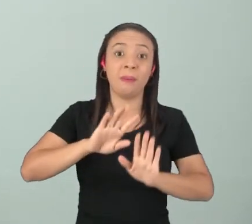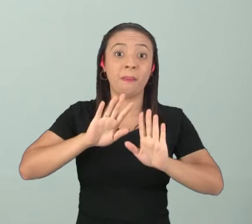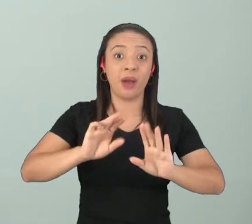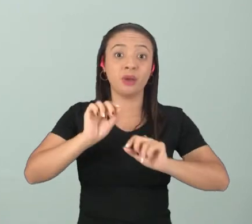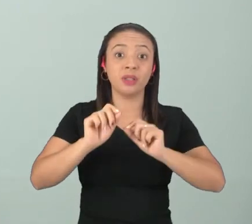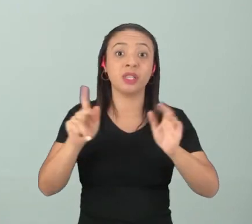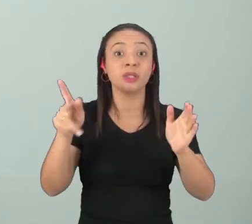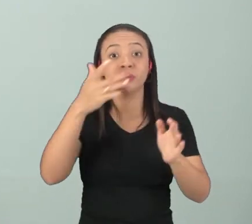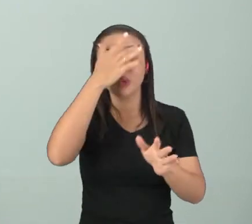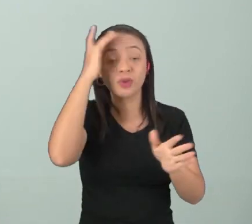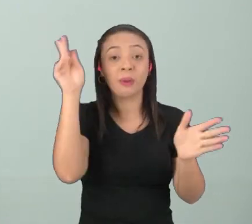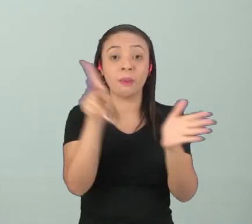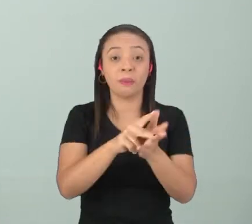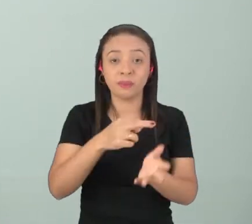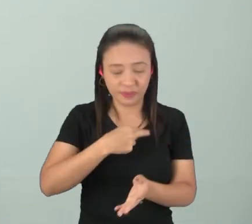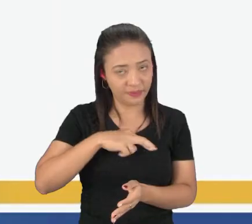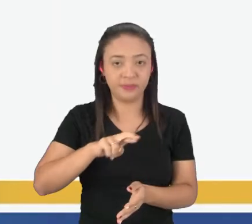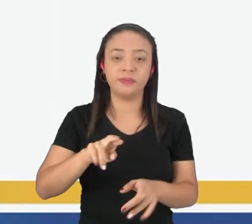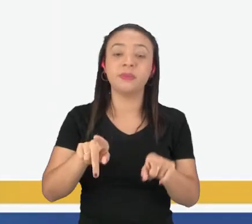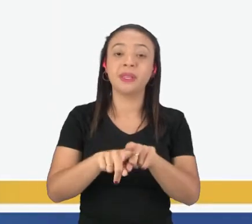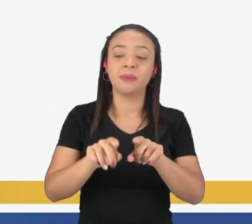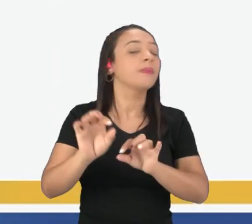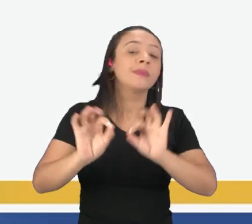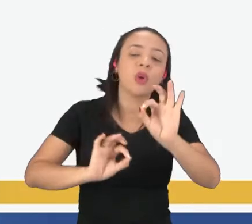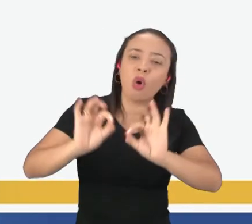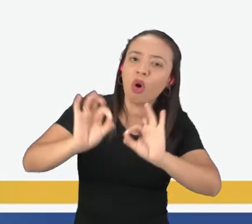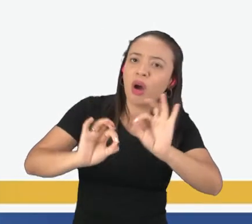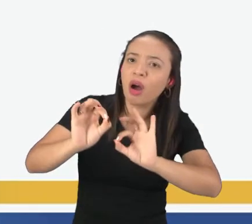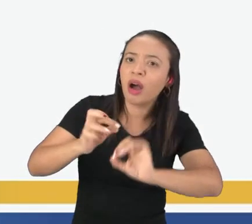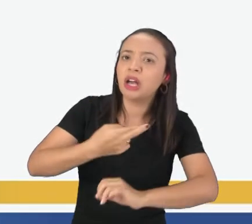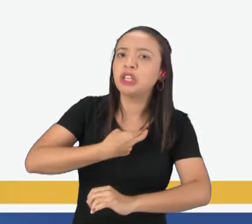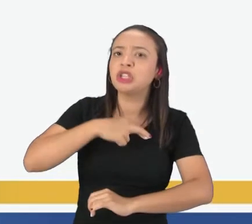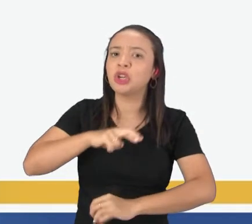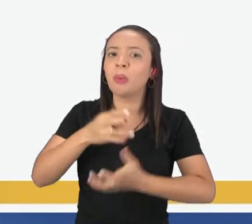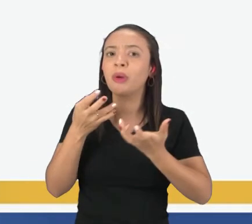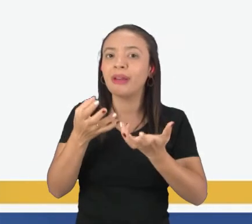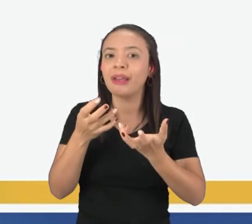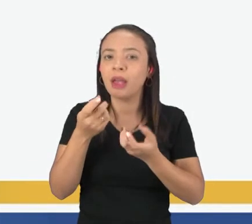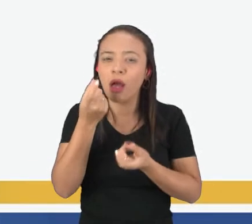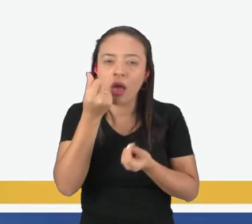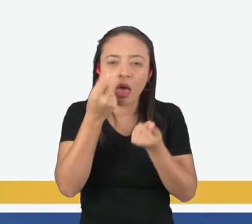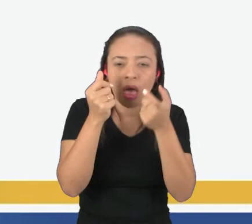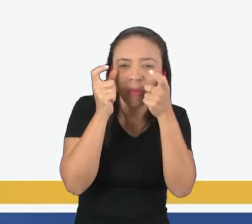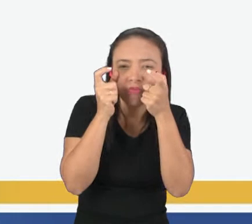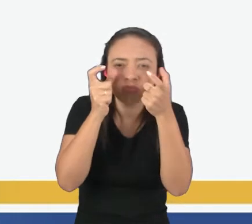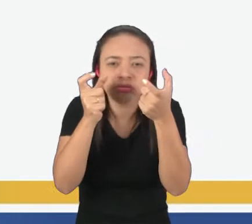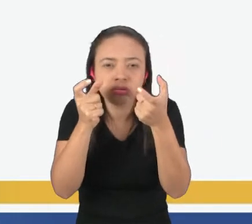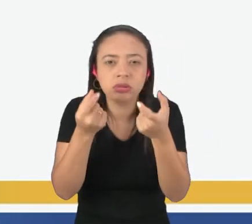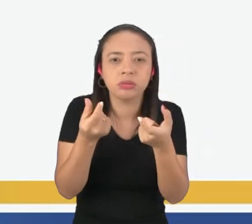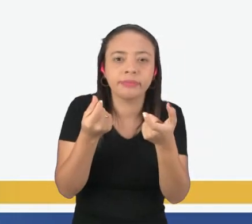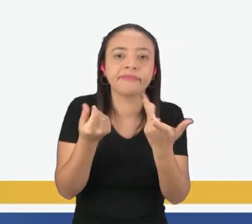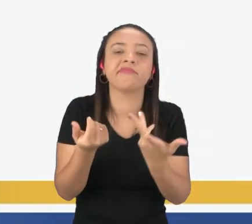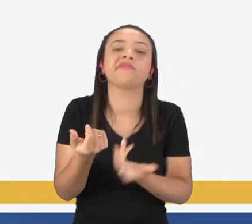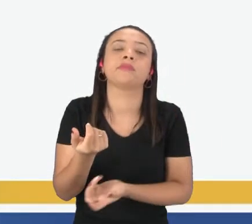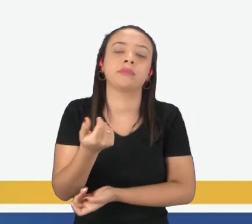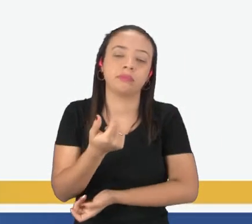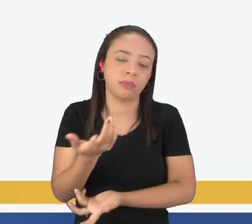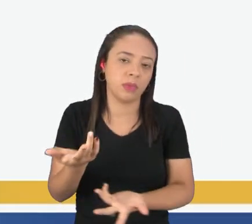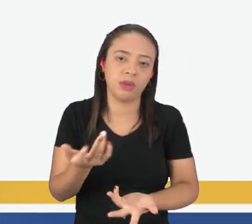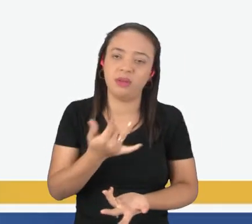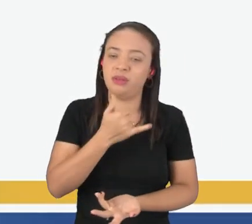religião. Não é? Manipular a religião visando lucro. Como isso acontece, como é triste